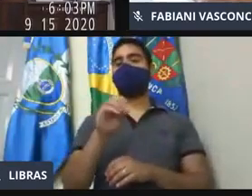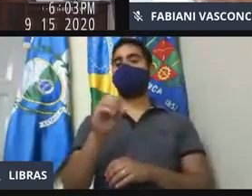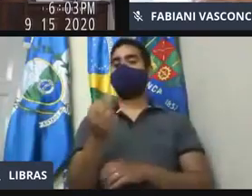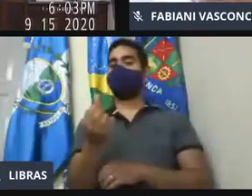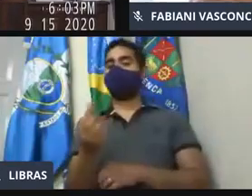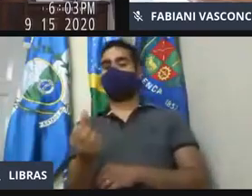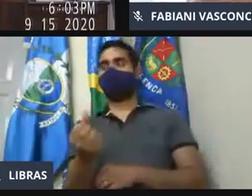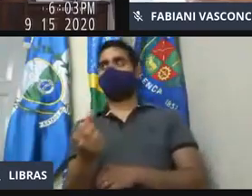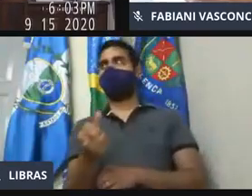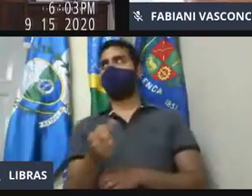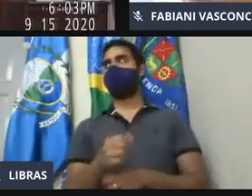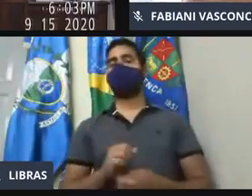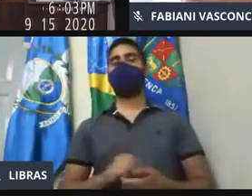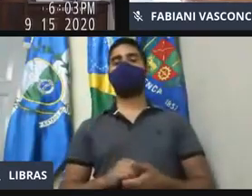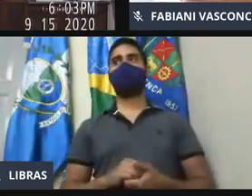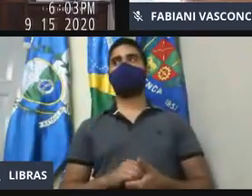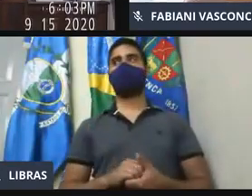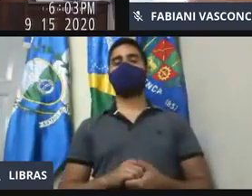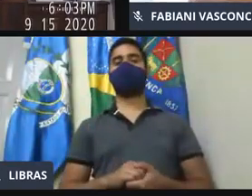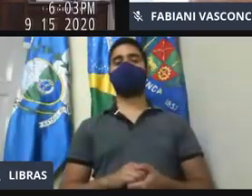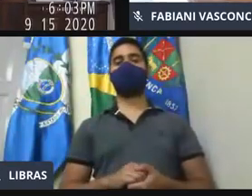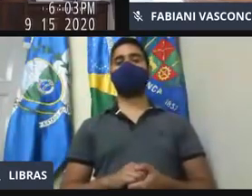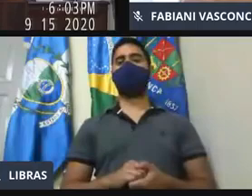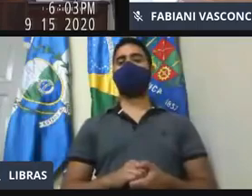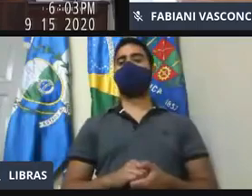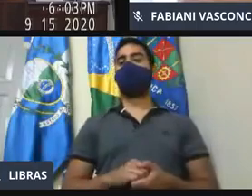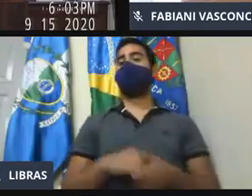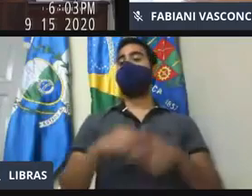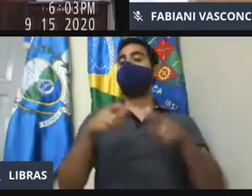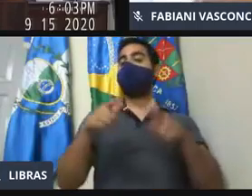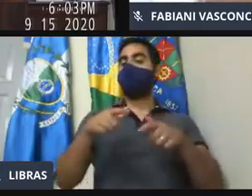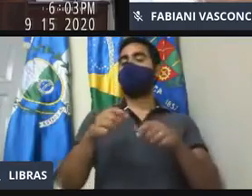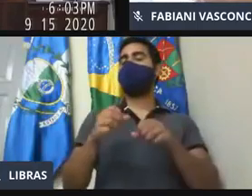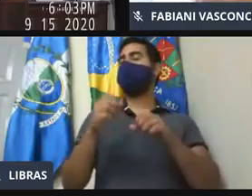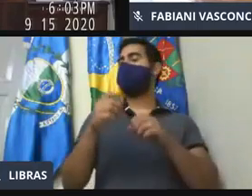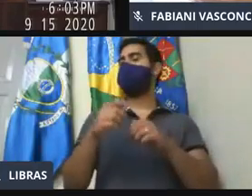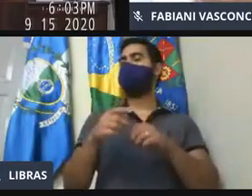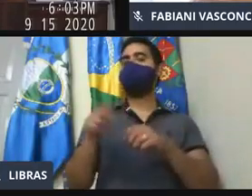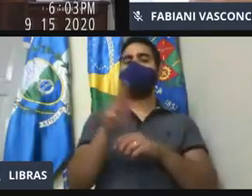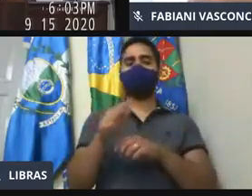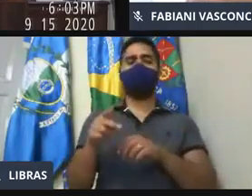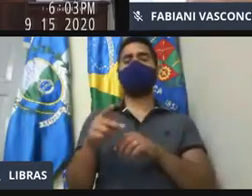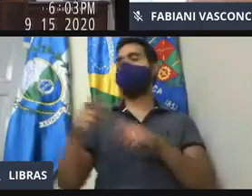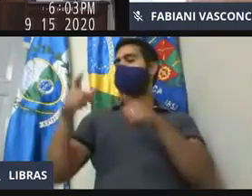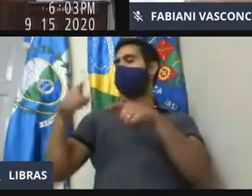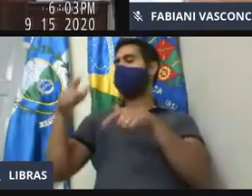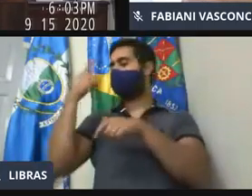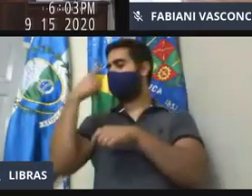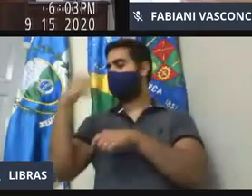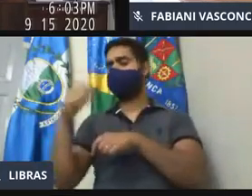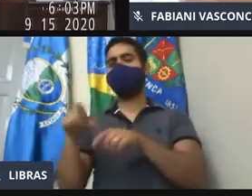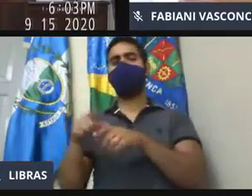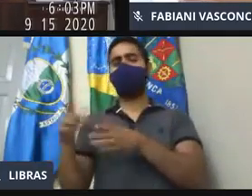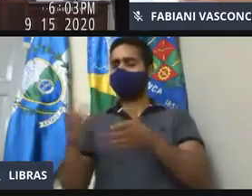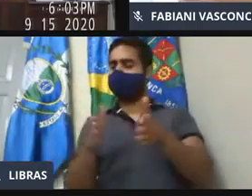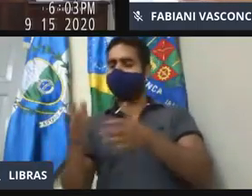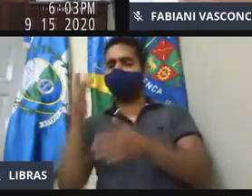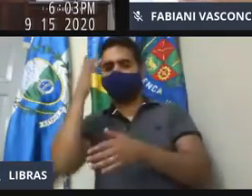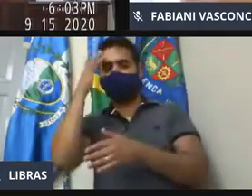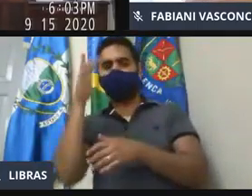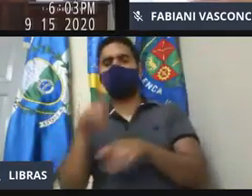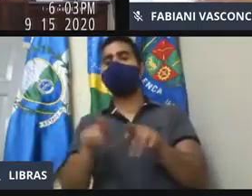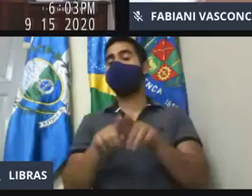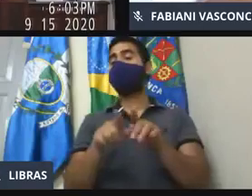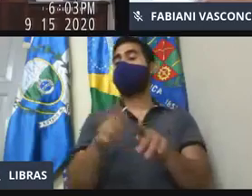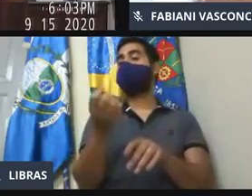006800 IBAMA, e que, por certo, contribuirá para a correta destinação de material mencionado. O aterro encontra-se em área de fácil acesso, distando 6,5 km